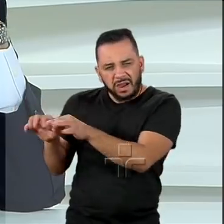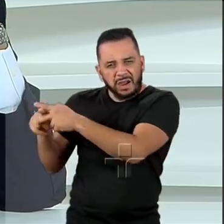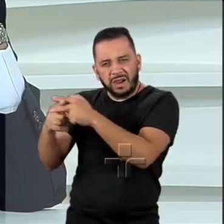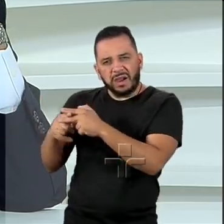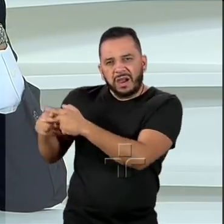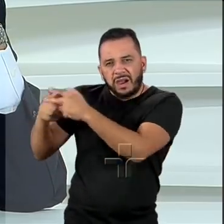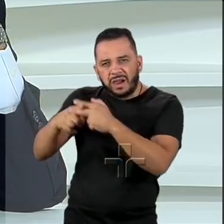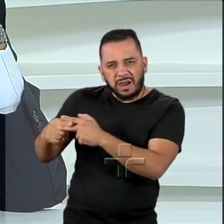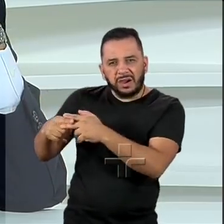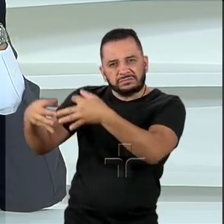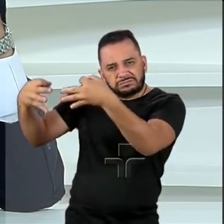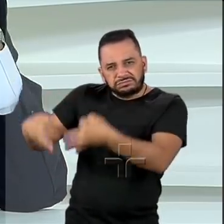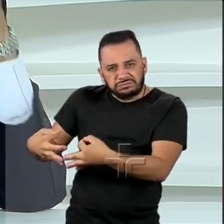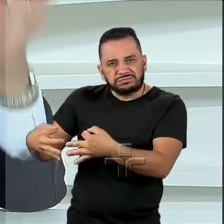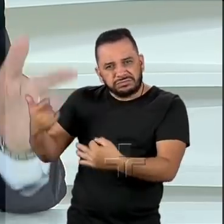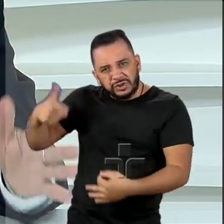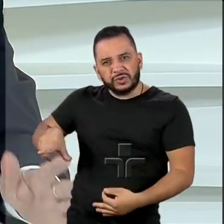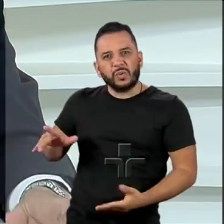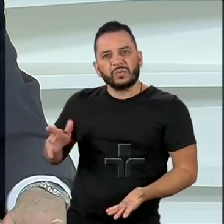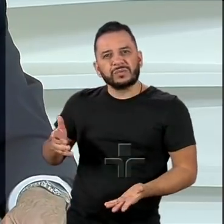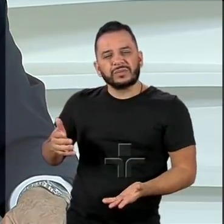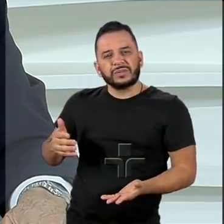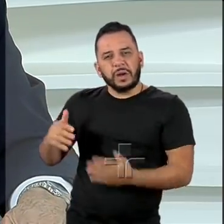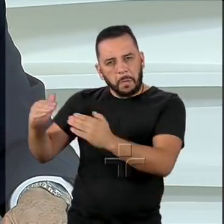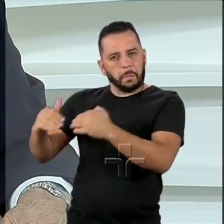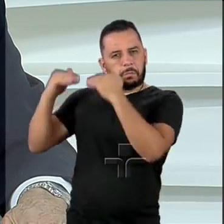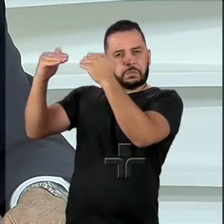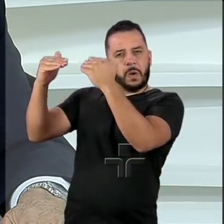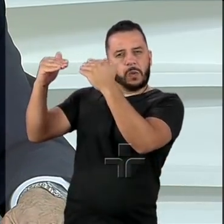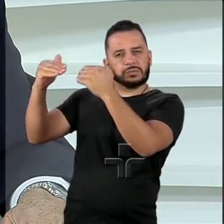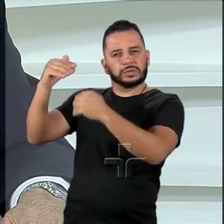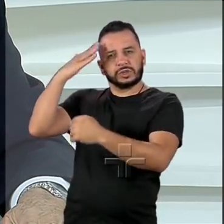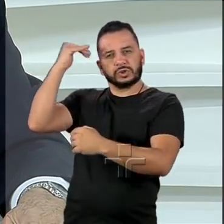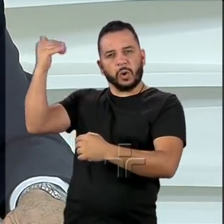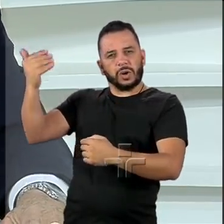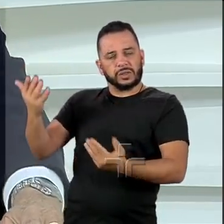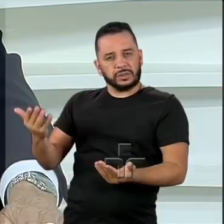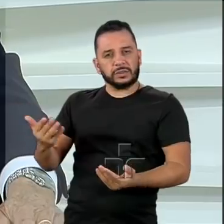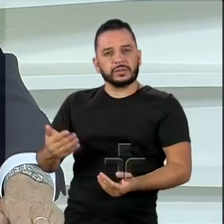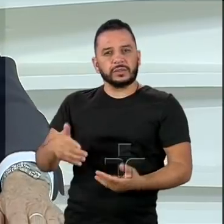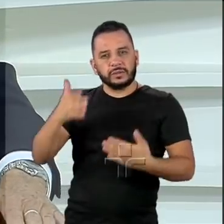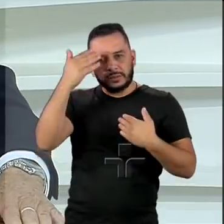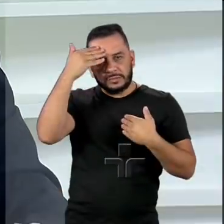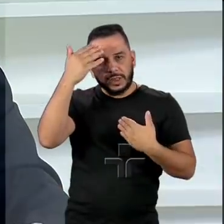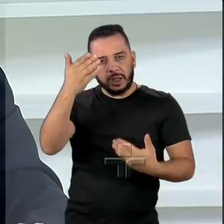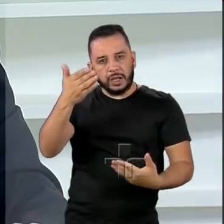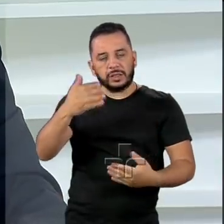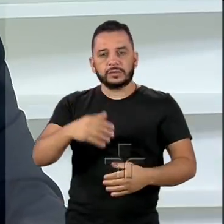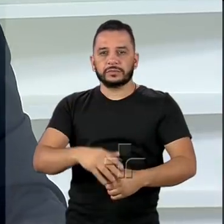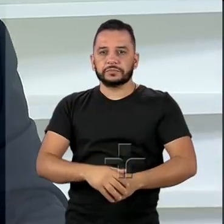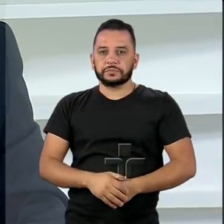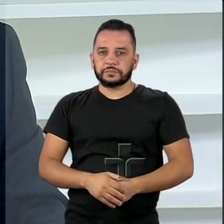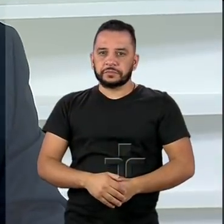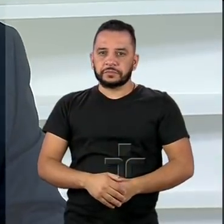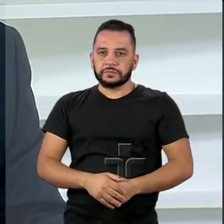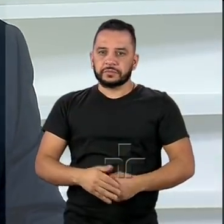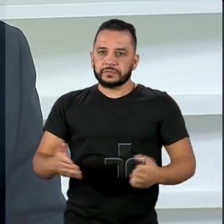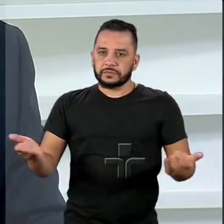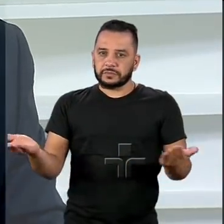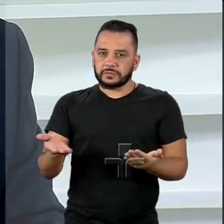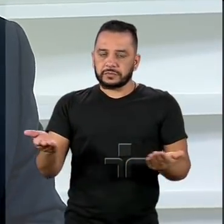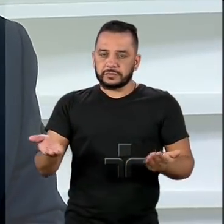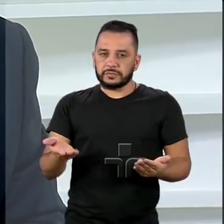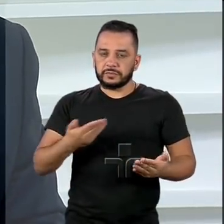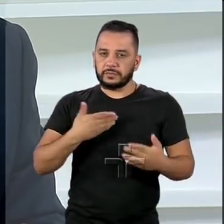grandeza, na sua história. Obrigado, doutor José Carlos. A gente vai fazer um